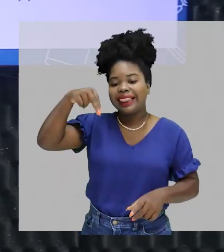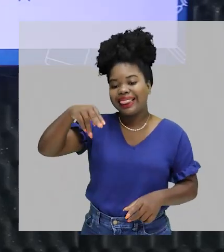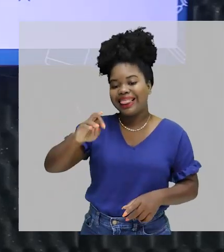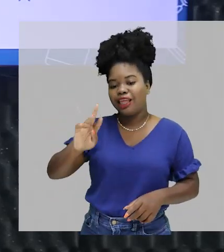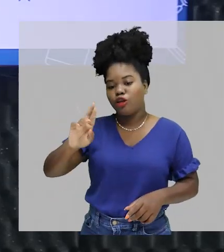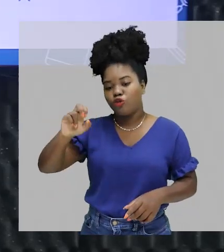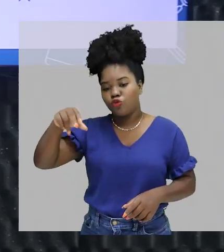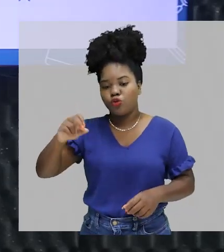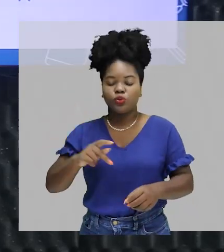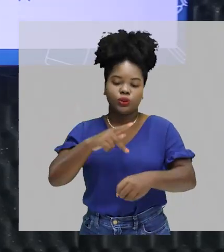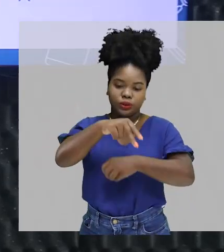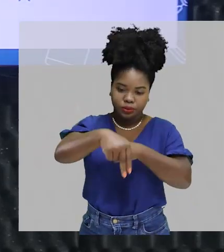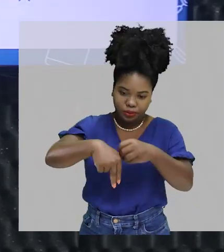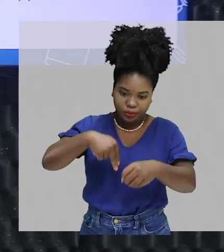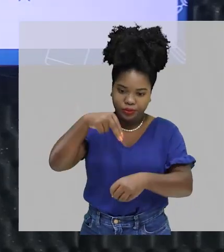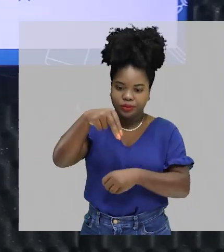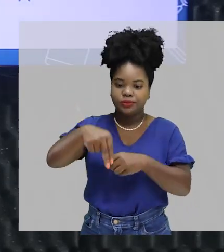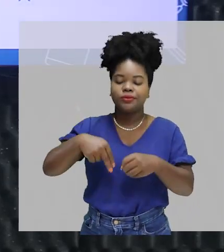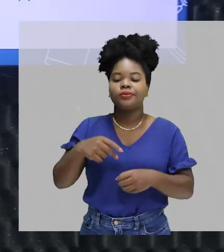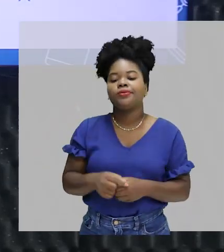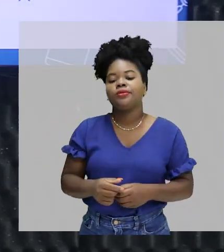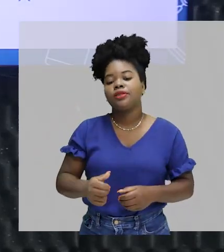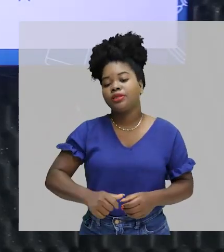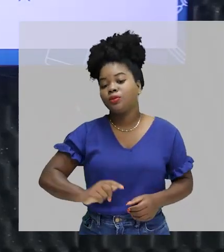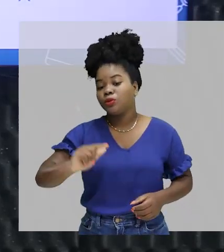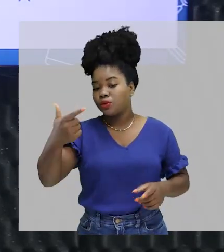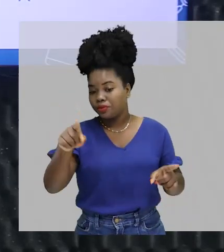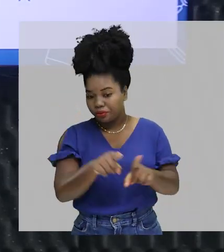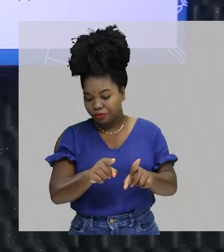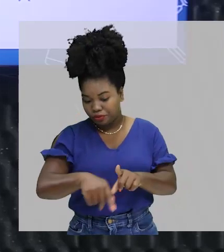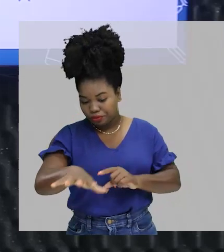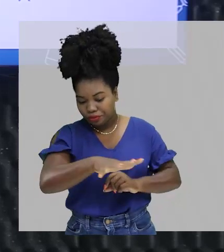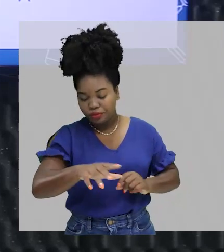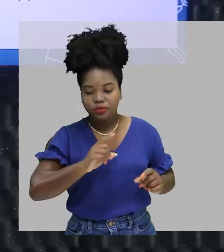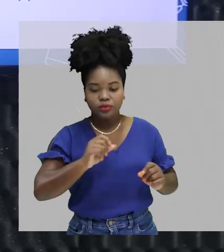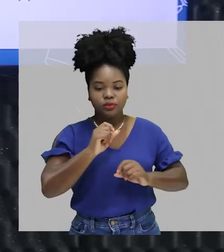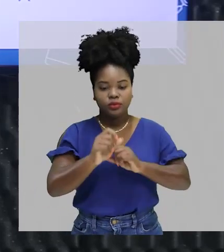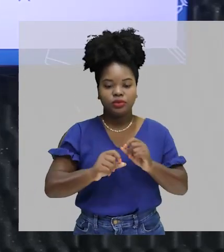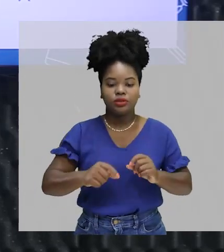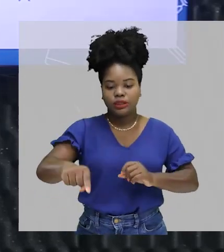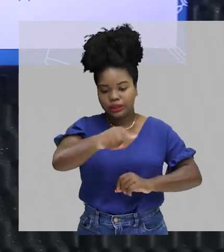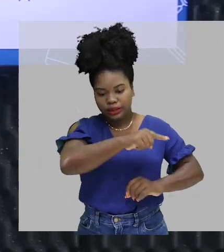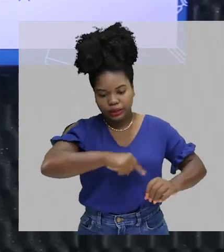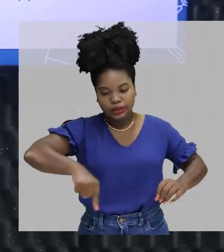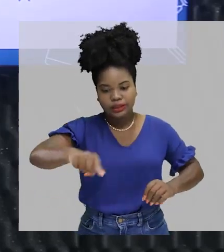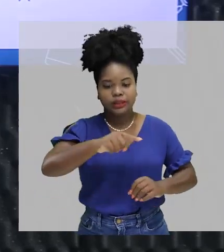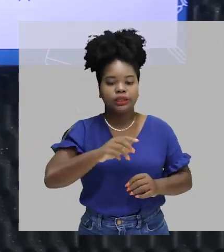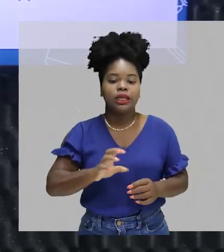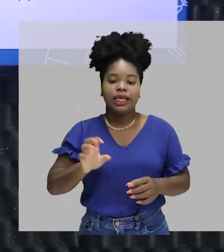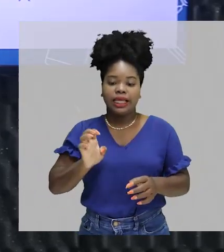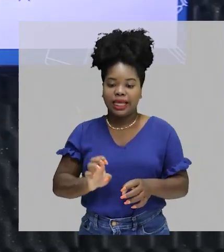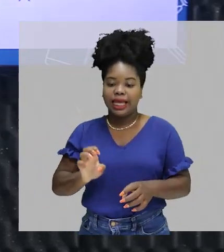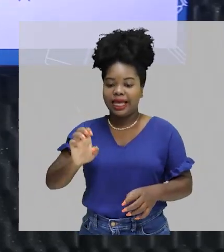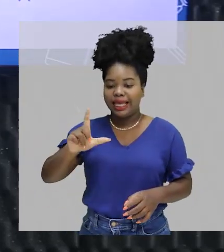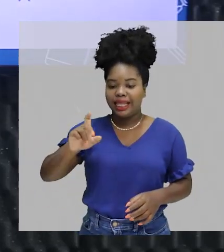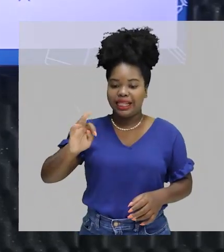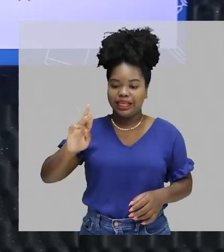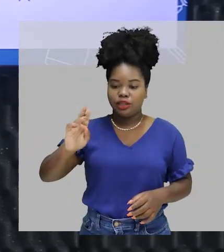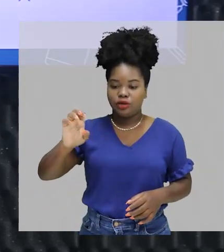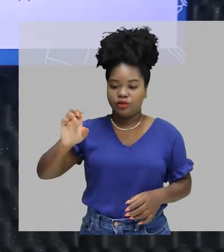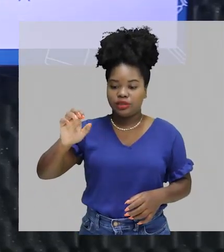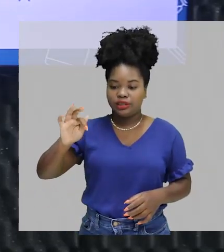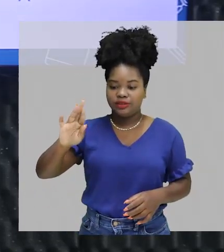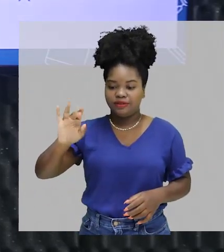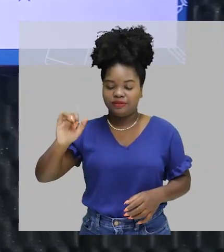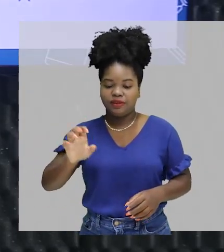uma outra região, né, que vai circundar o núcleo, a eletrosfera, onde nós vamos